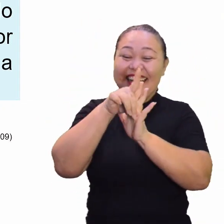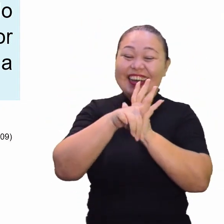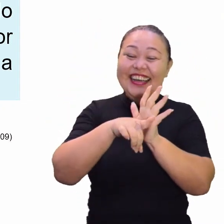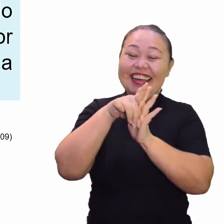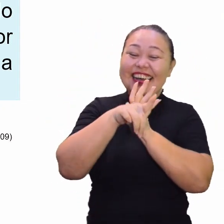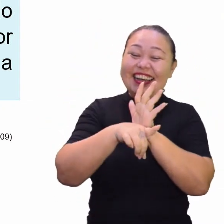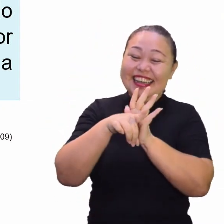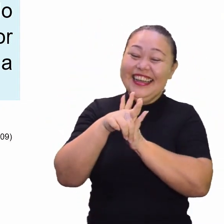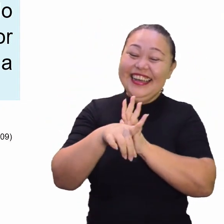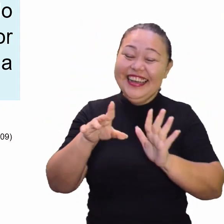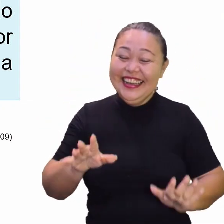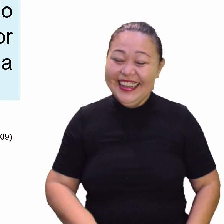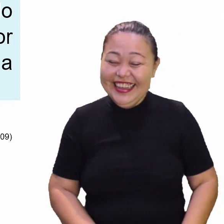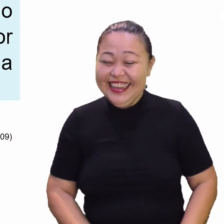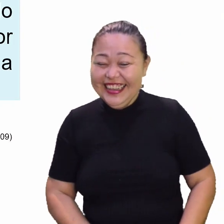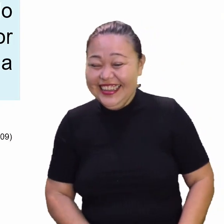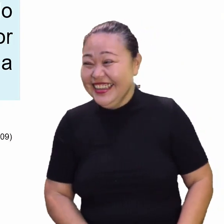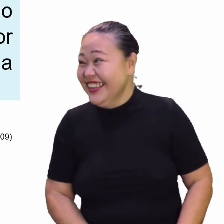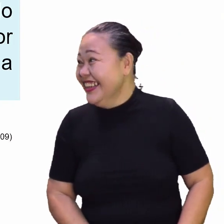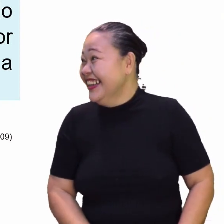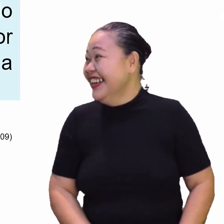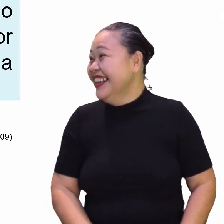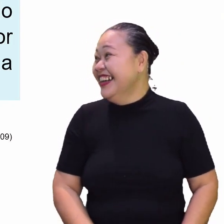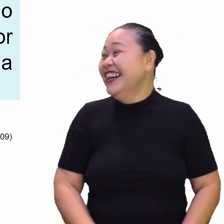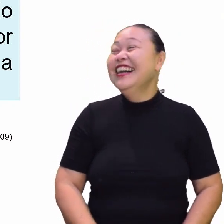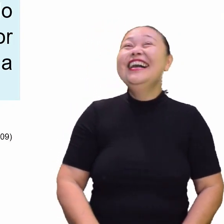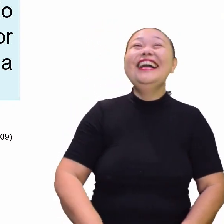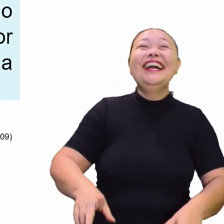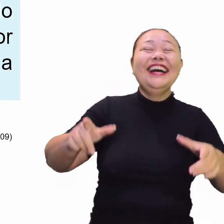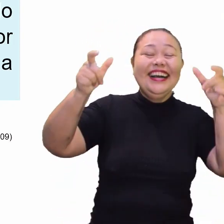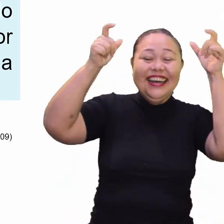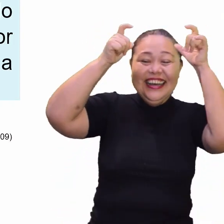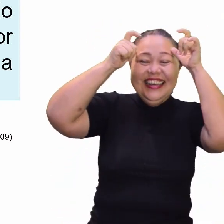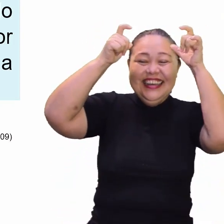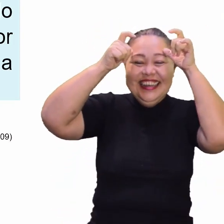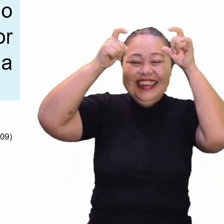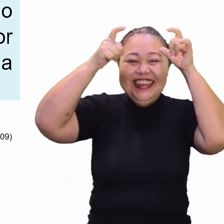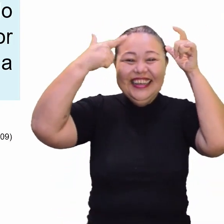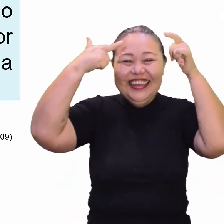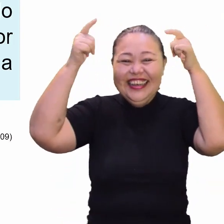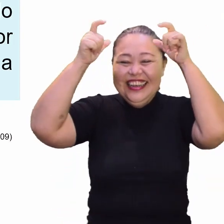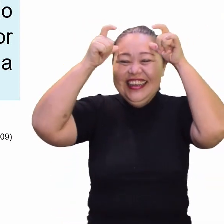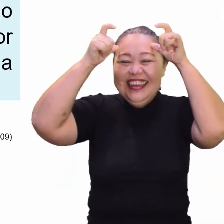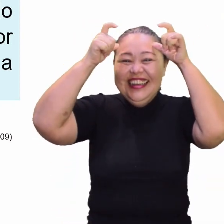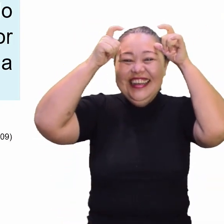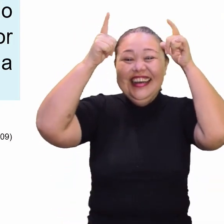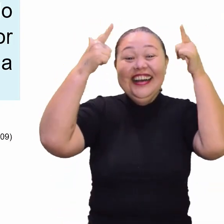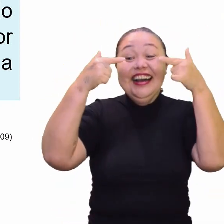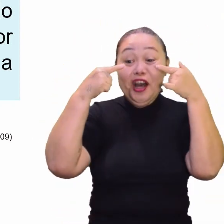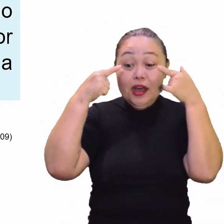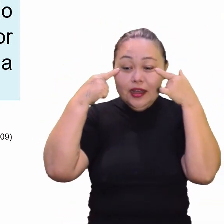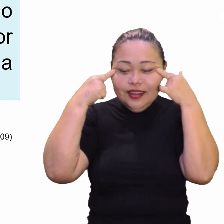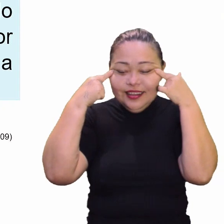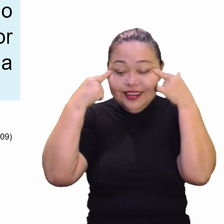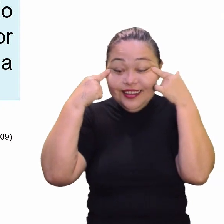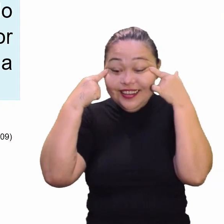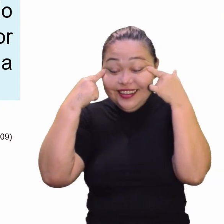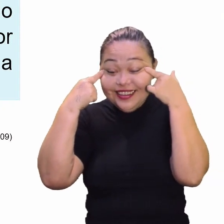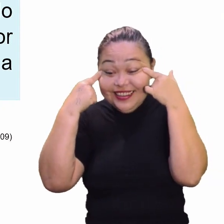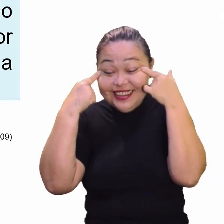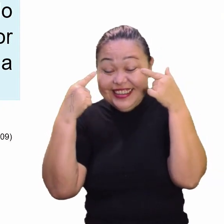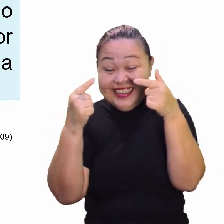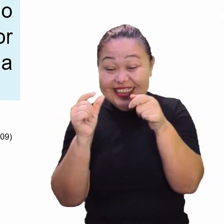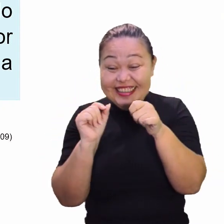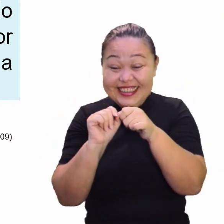diabo. Não viu um chifre. É o chifre. Agora que eu vi o chifre do diabinho. Eu olhei pro Zoinho,